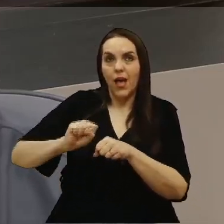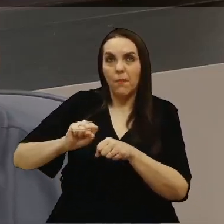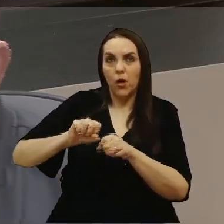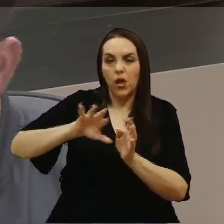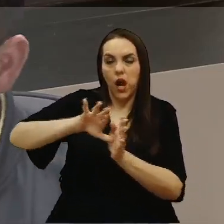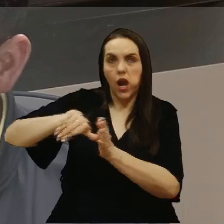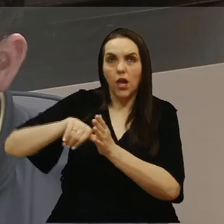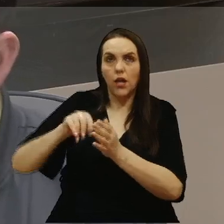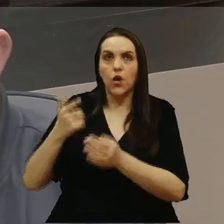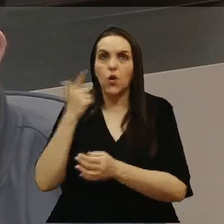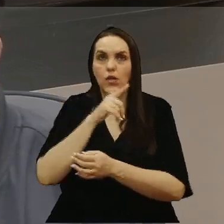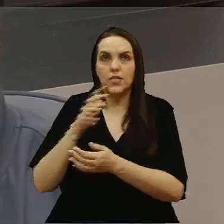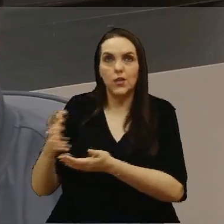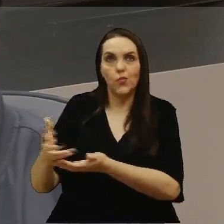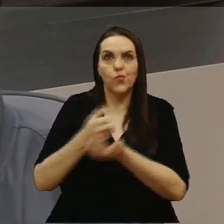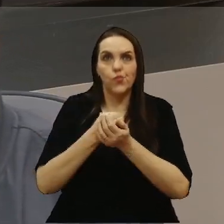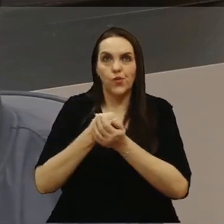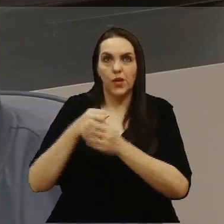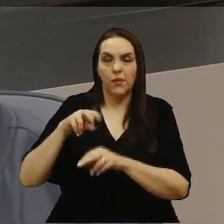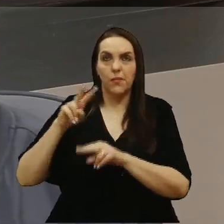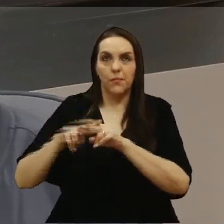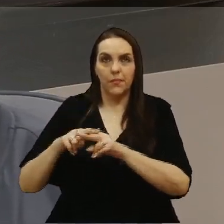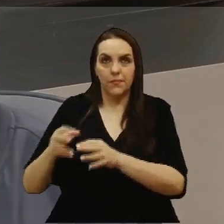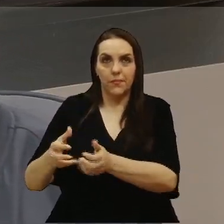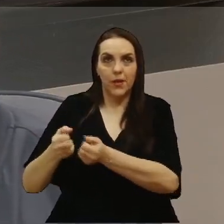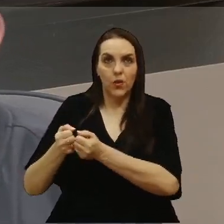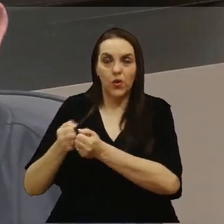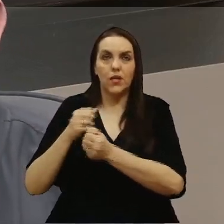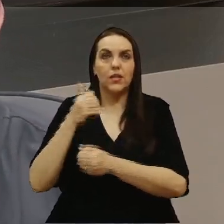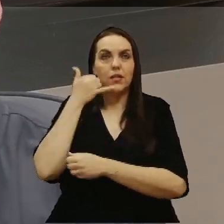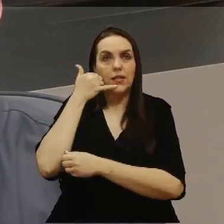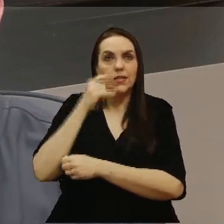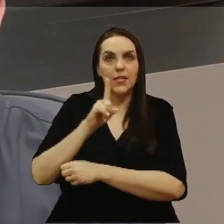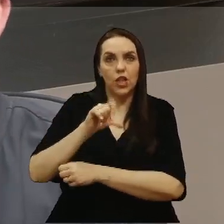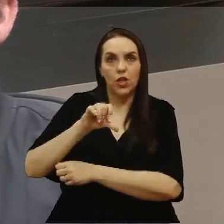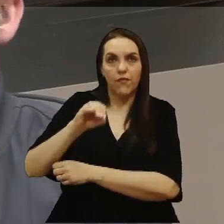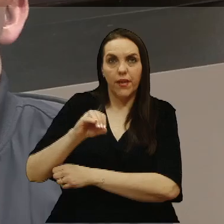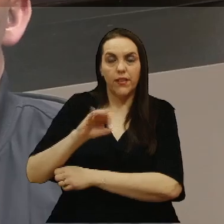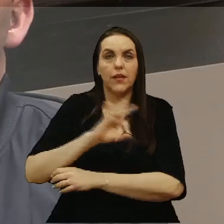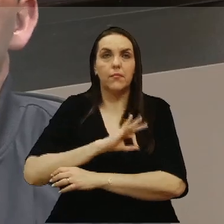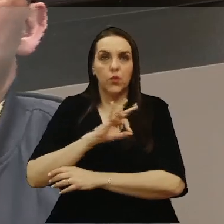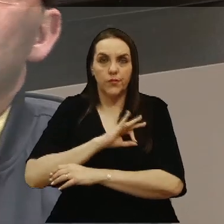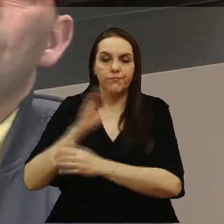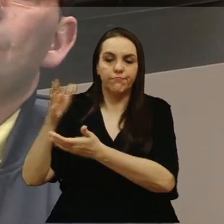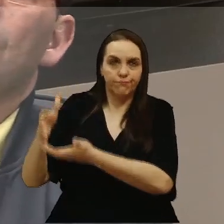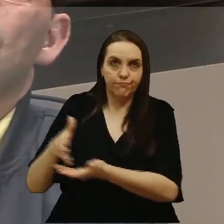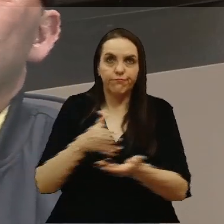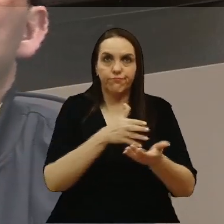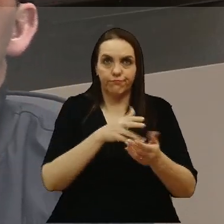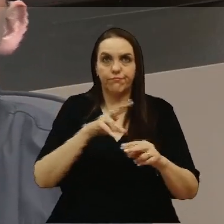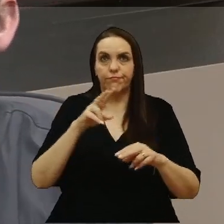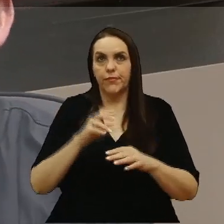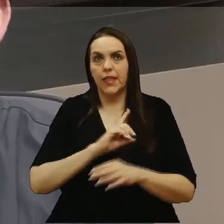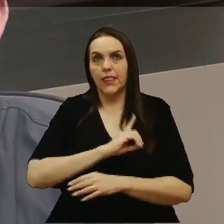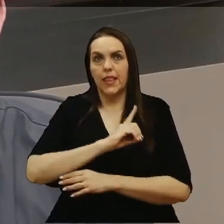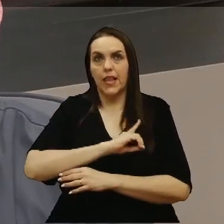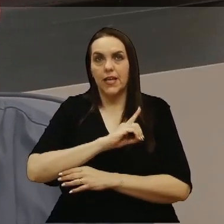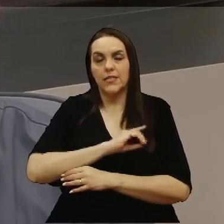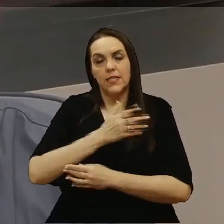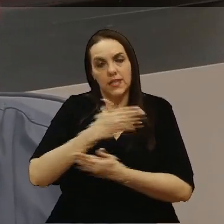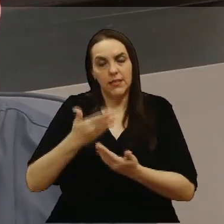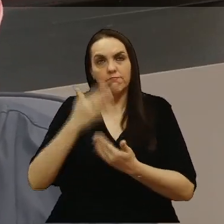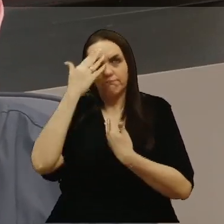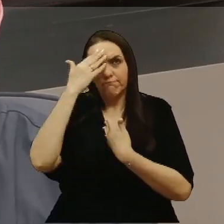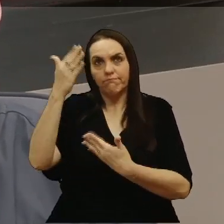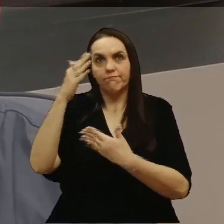seguraram o pessoal ali que estava furtando, acionaram o 190 e a Brigada Militar conduziu o pessoal para a delegacia. Então, agradecer